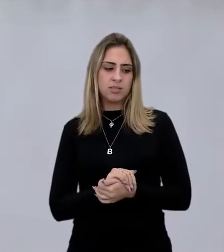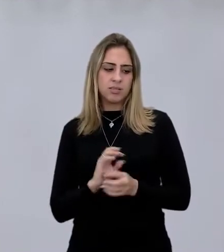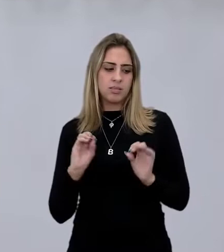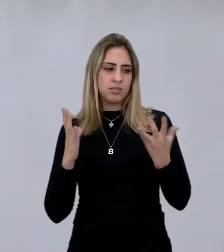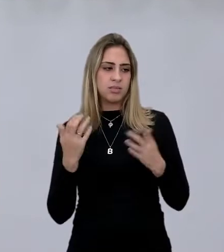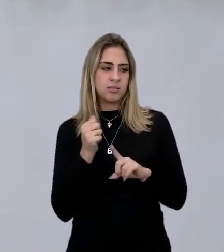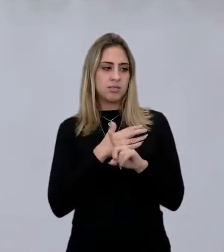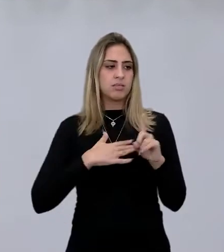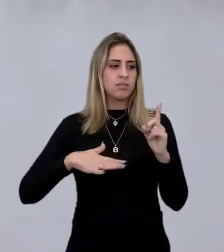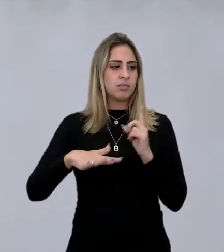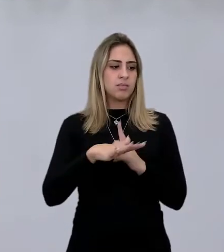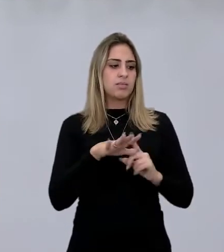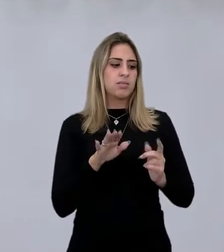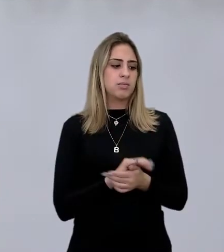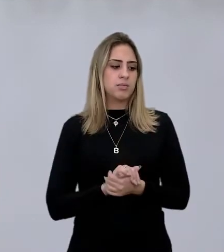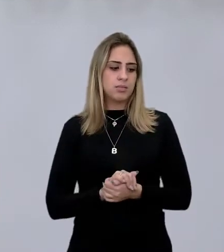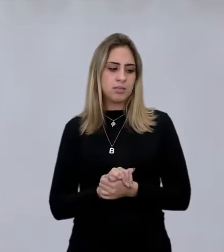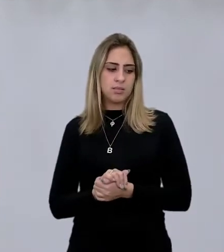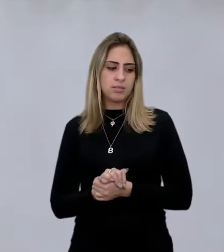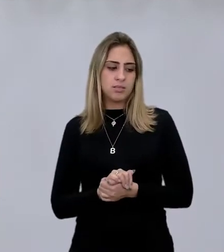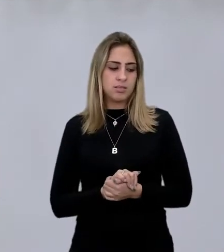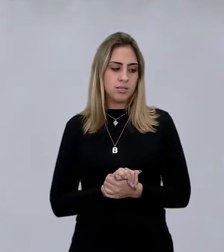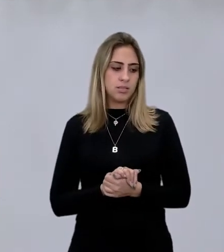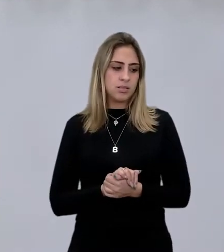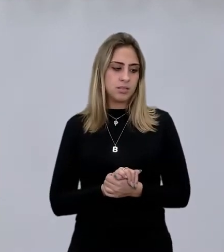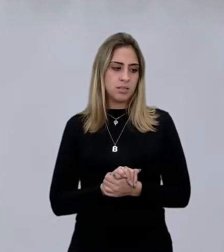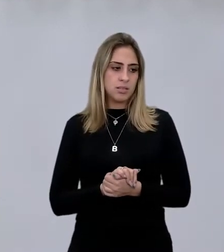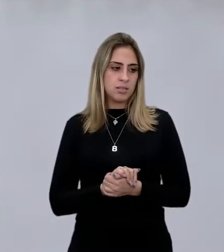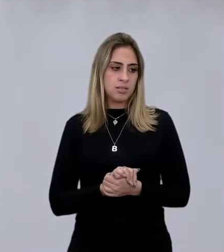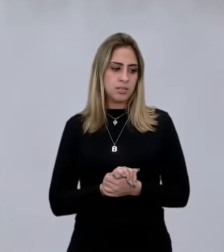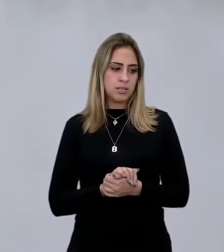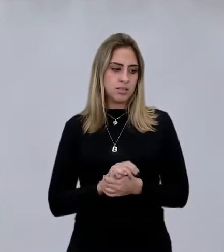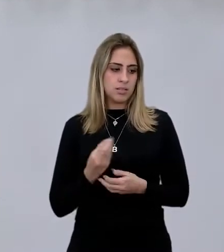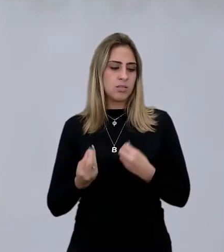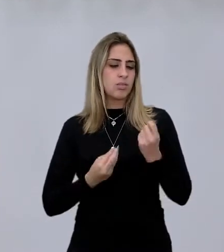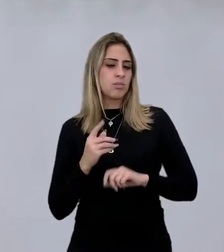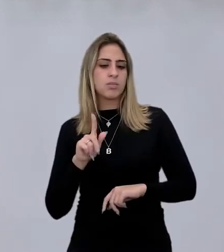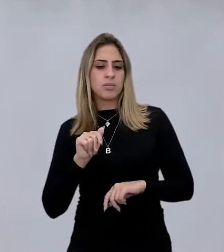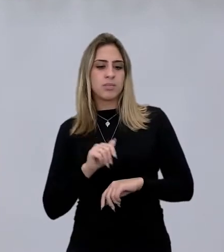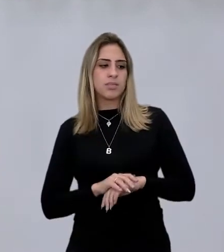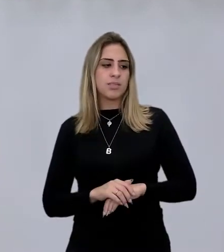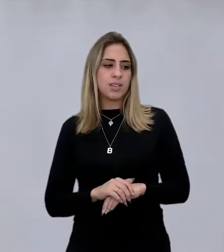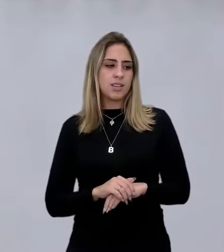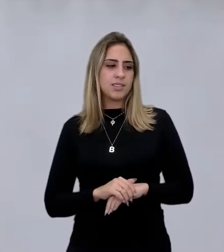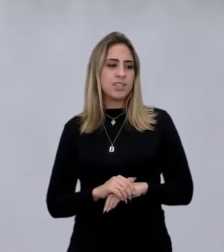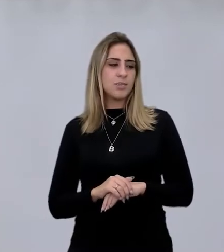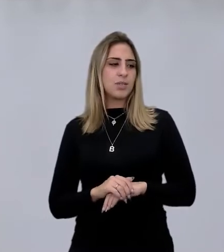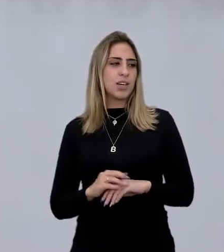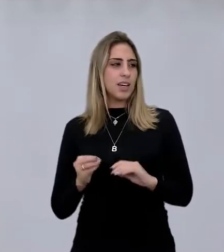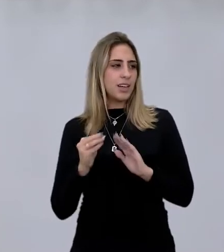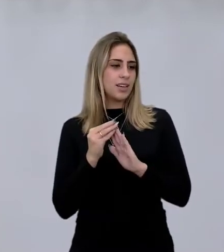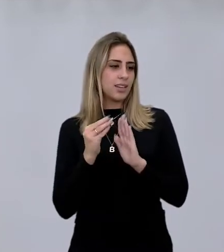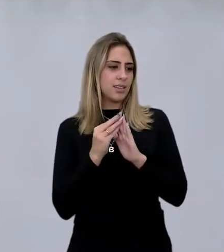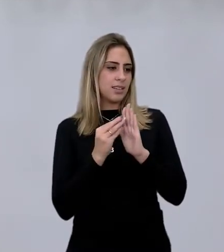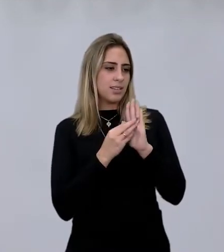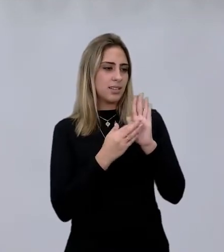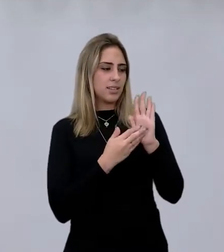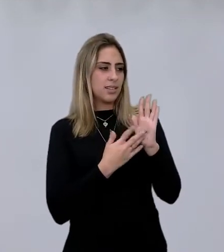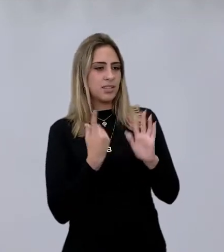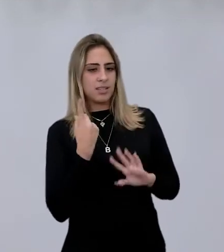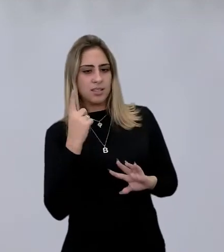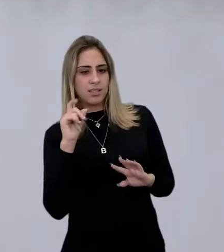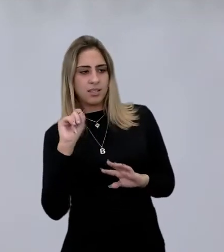acontece nas sociedades modernas. Como que isso funciona? Quando a gente tem uma mudança